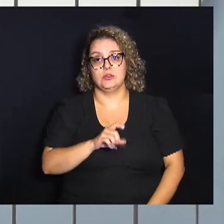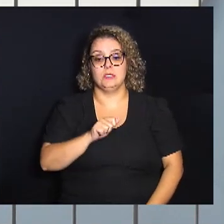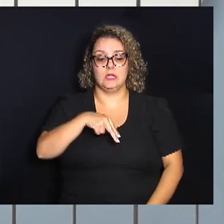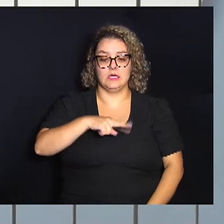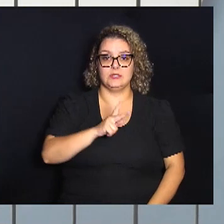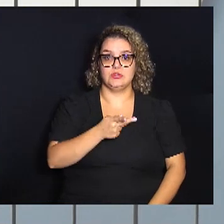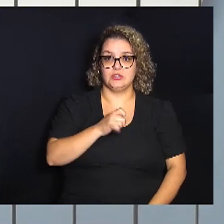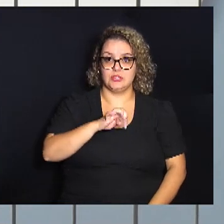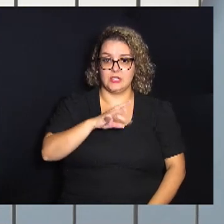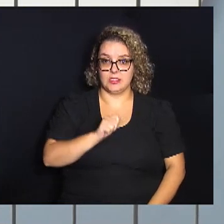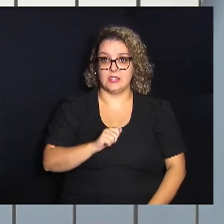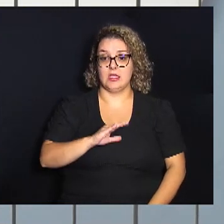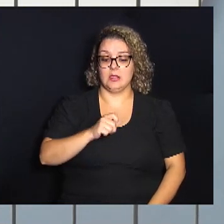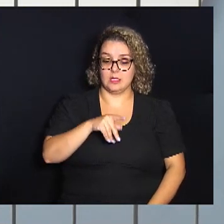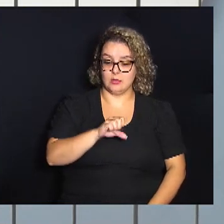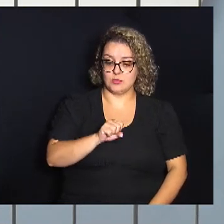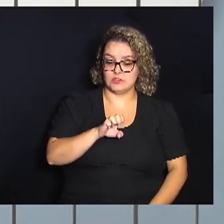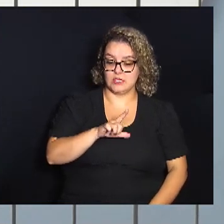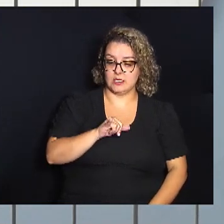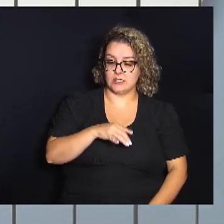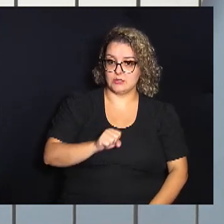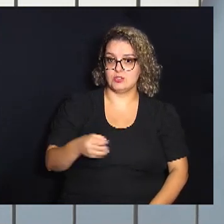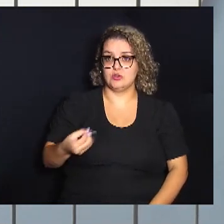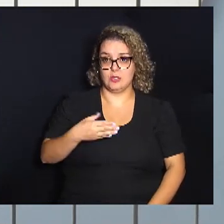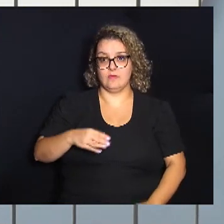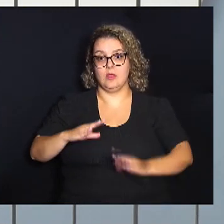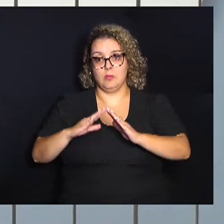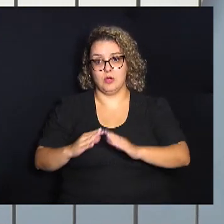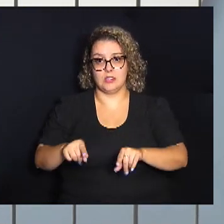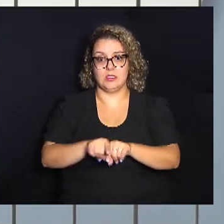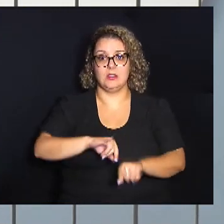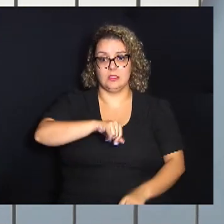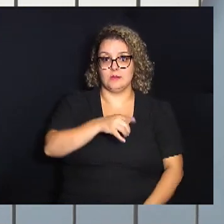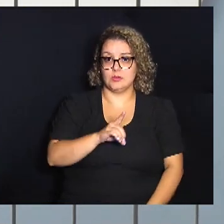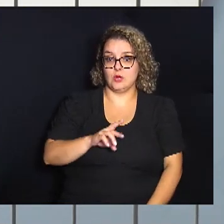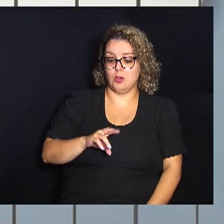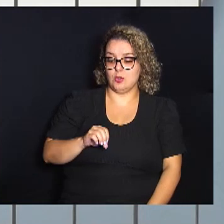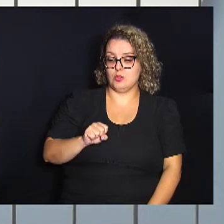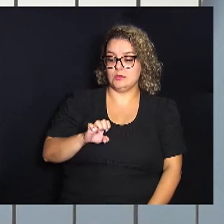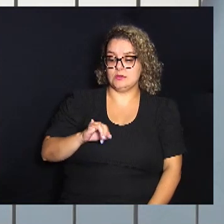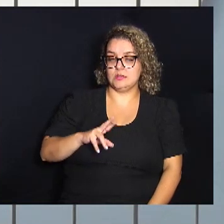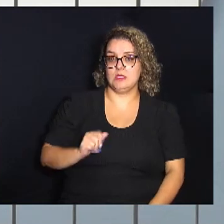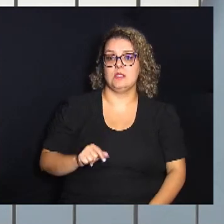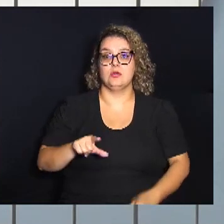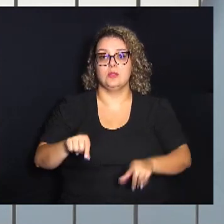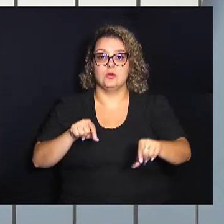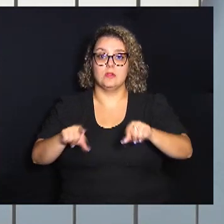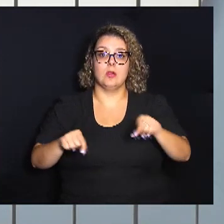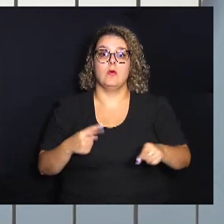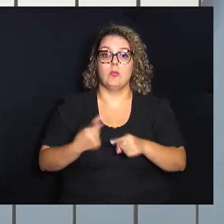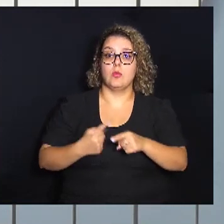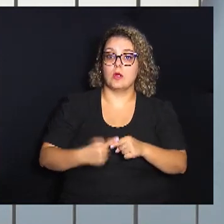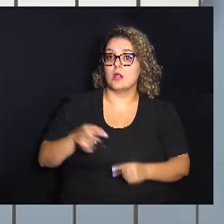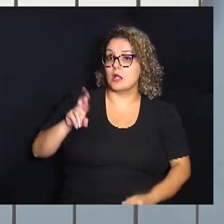Anchieta, Campos Elíseos, Nova Morada e também no Jardim Roseira. Os locais foram selecionados por causa